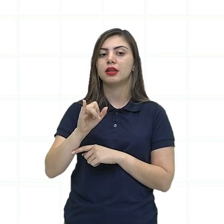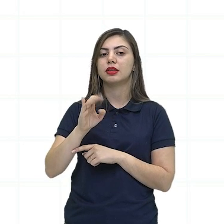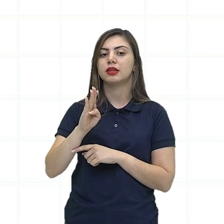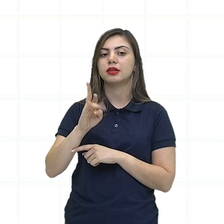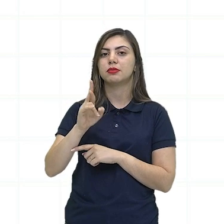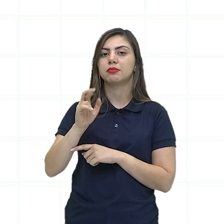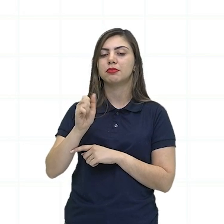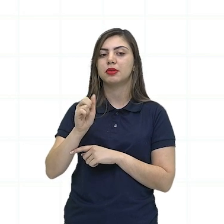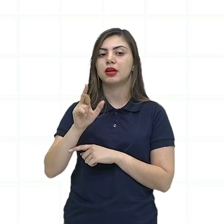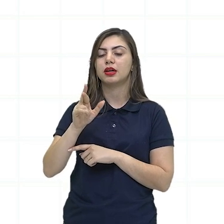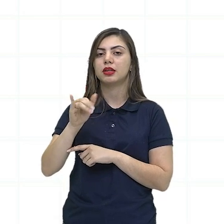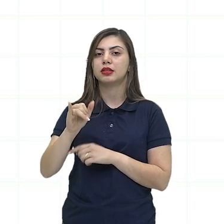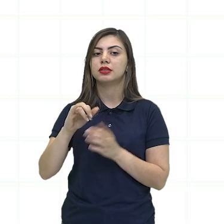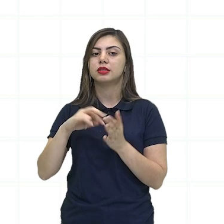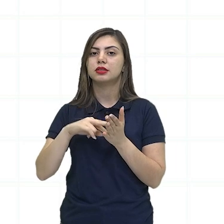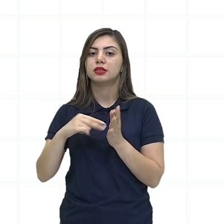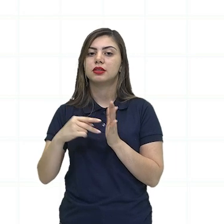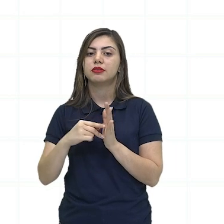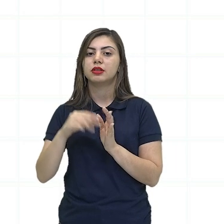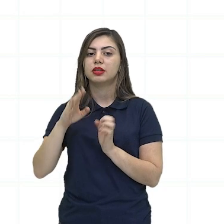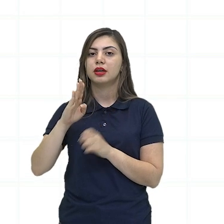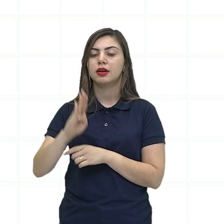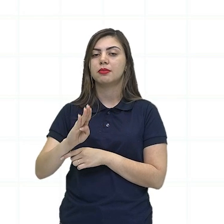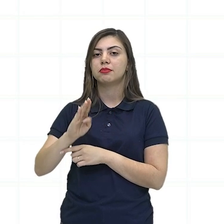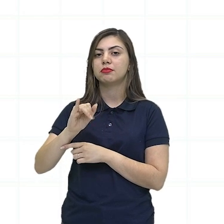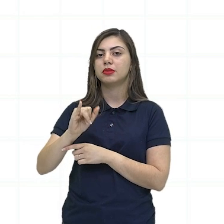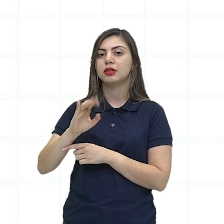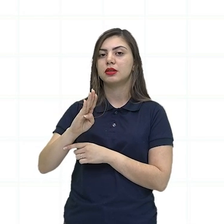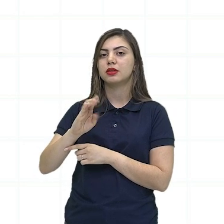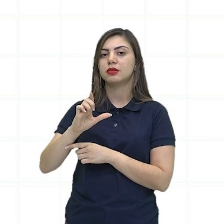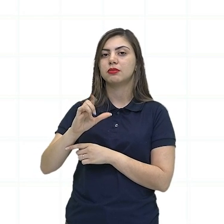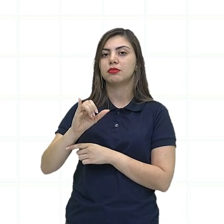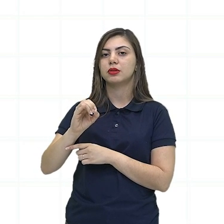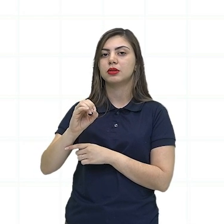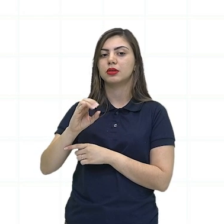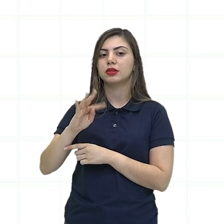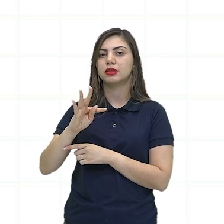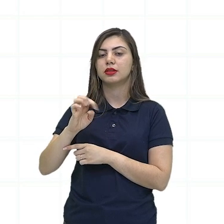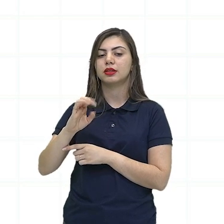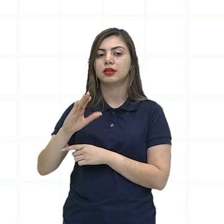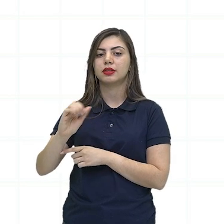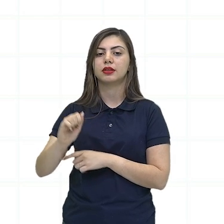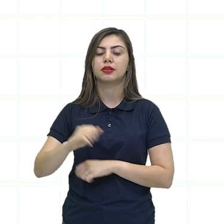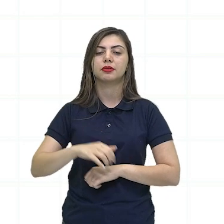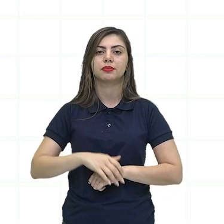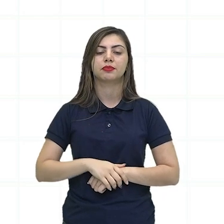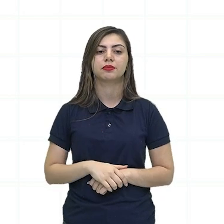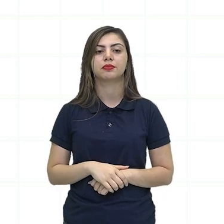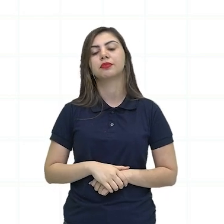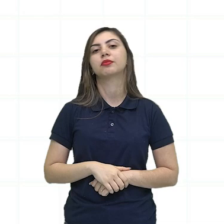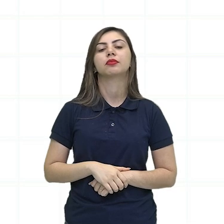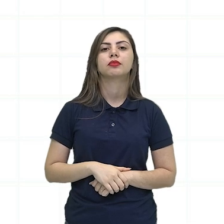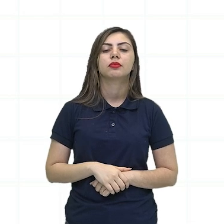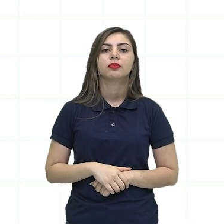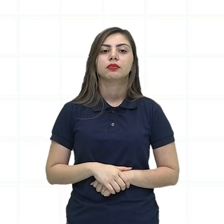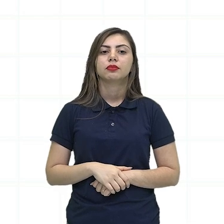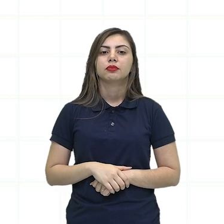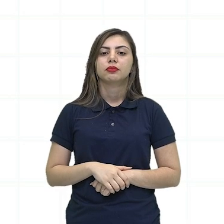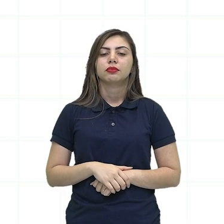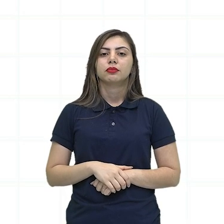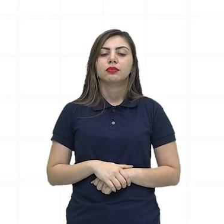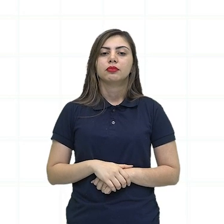que se parecem e têm significado diferente são falsos cognatos, ok? Então, a nice library with lots